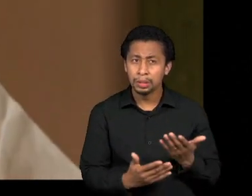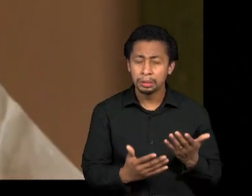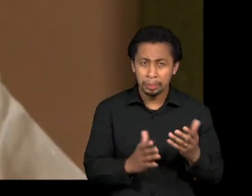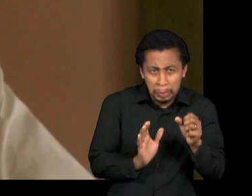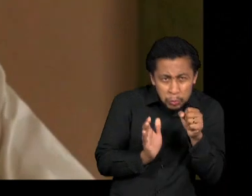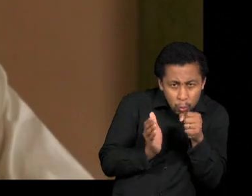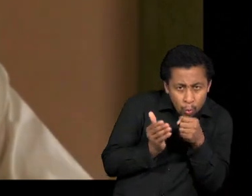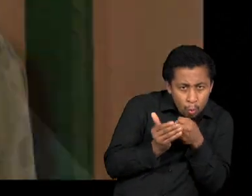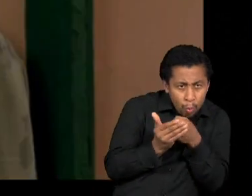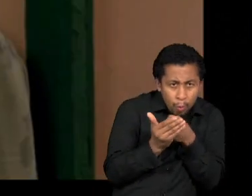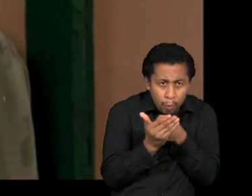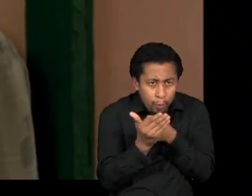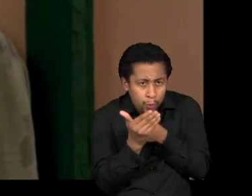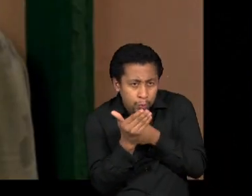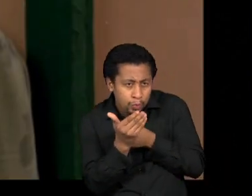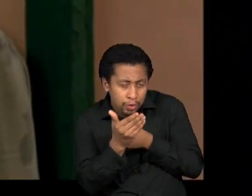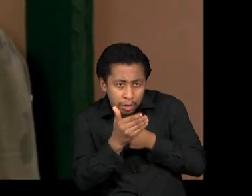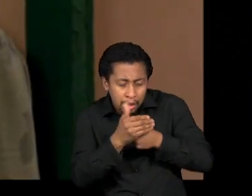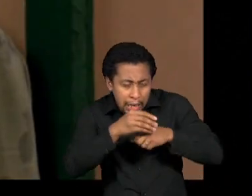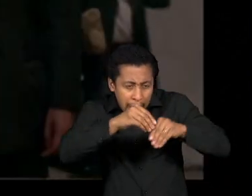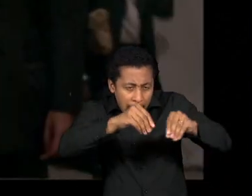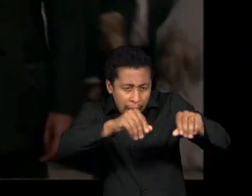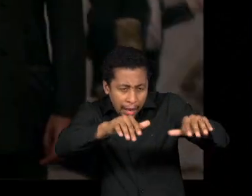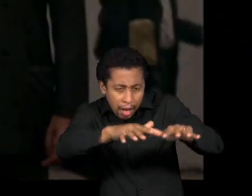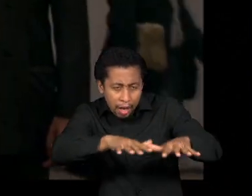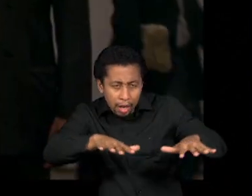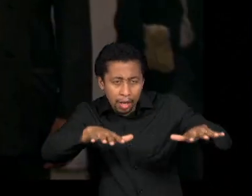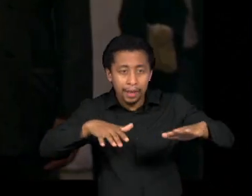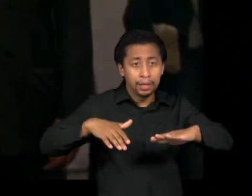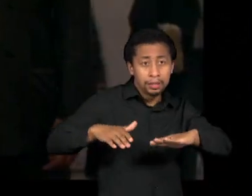Esconder-me por detrás das dunas da praia?